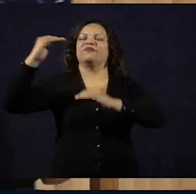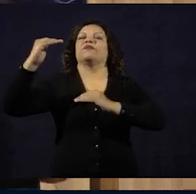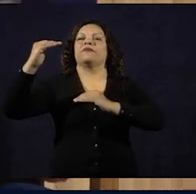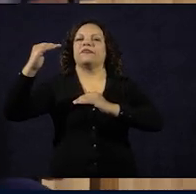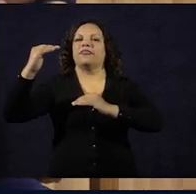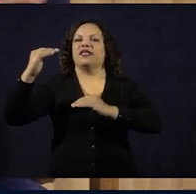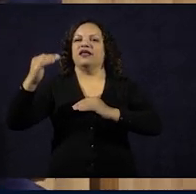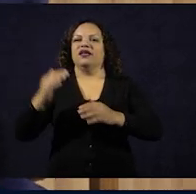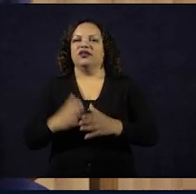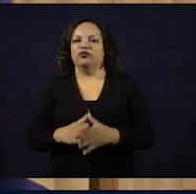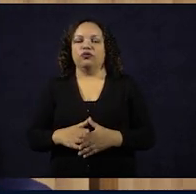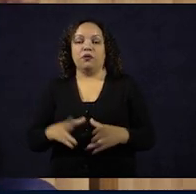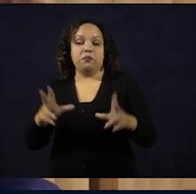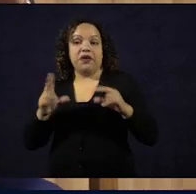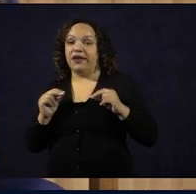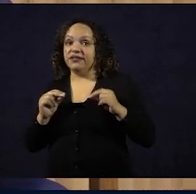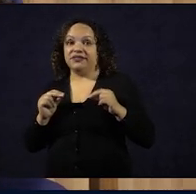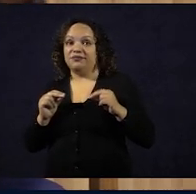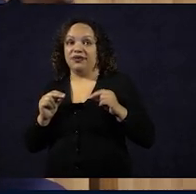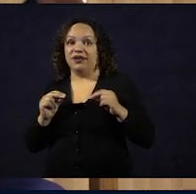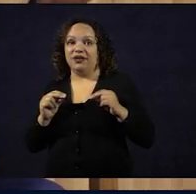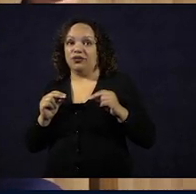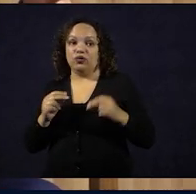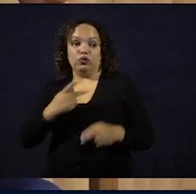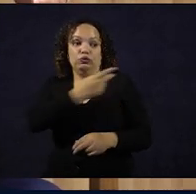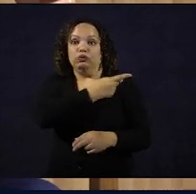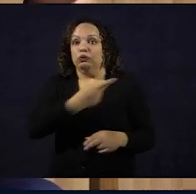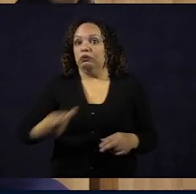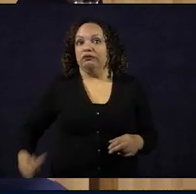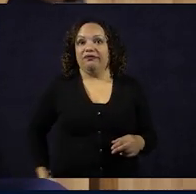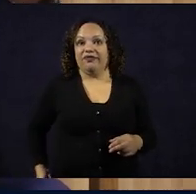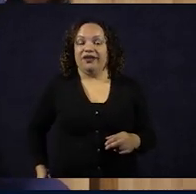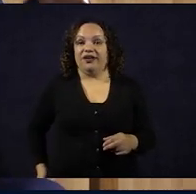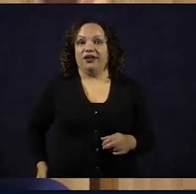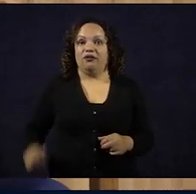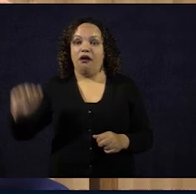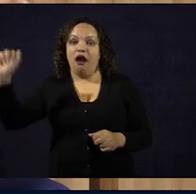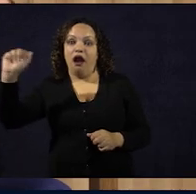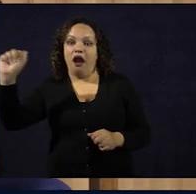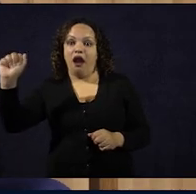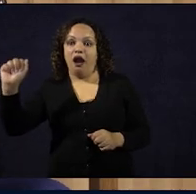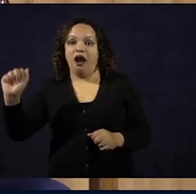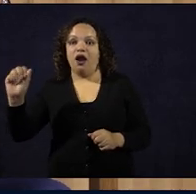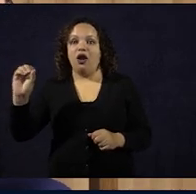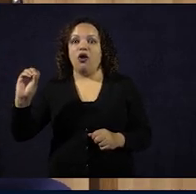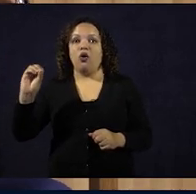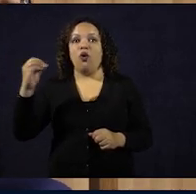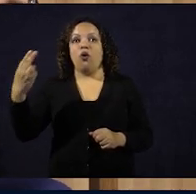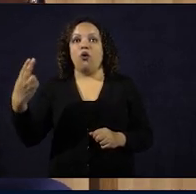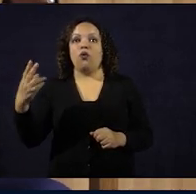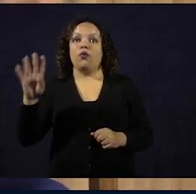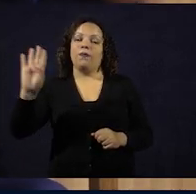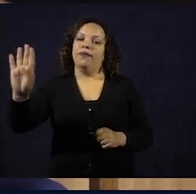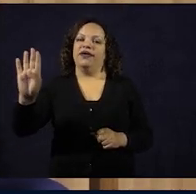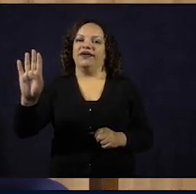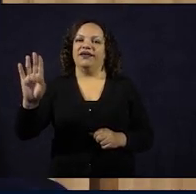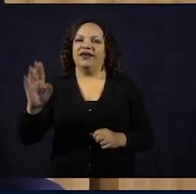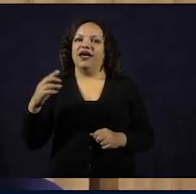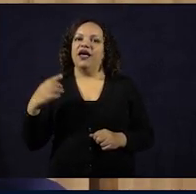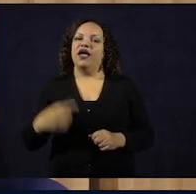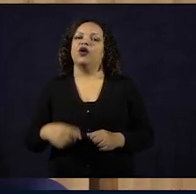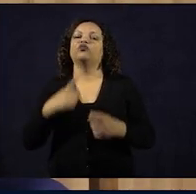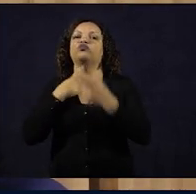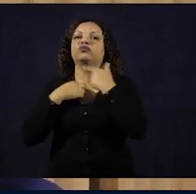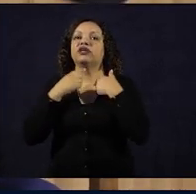não é mérito é do governo alto governo b o governo algo governo B eles na verdade expressam desejo nosso